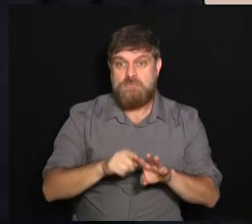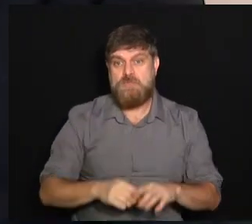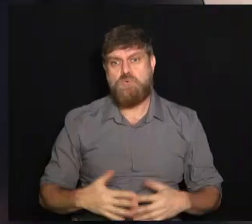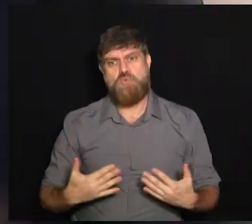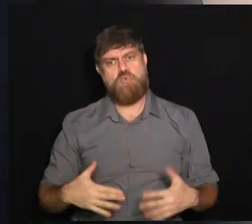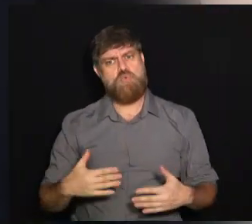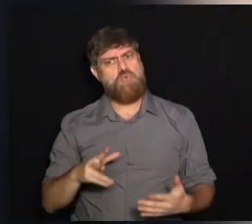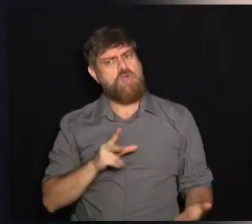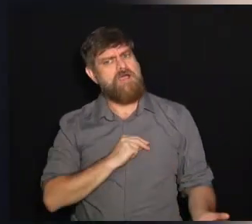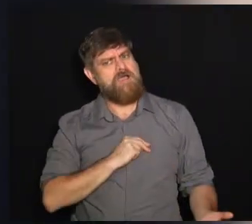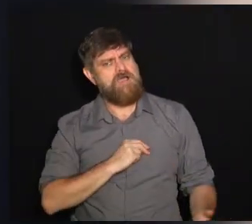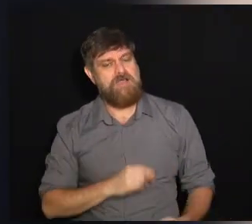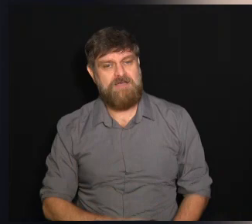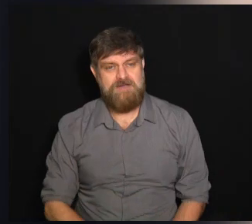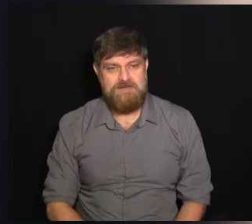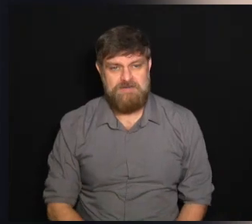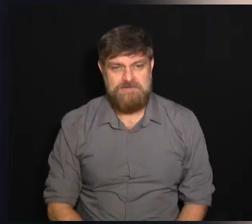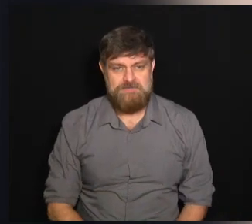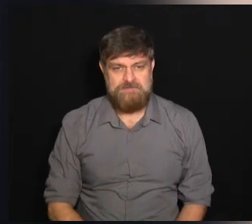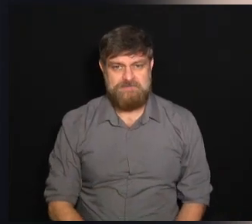crédito.